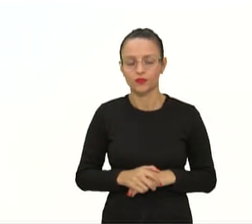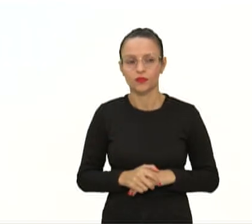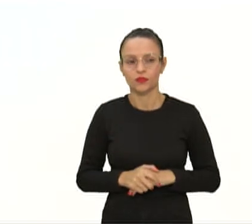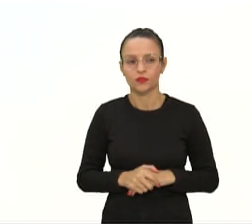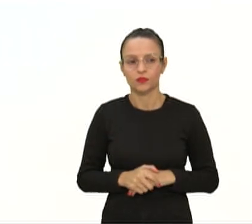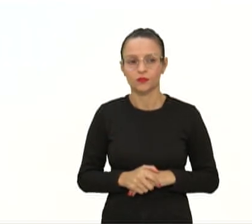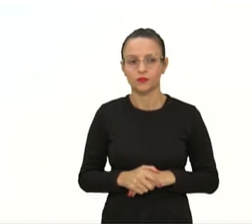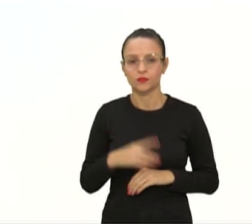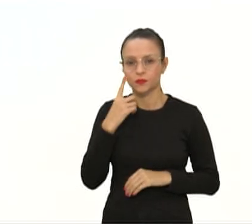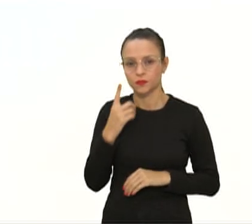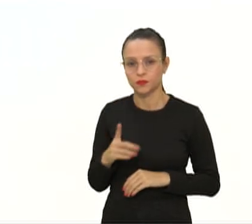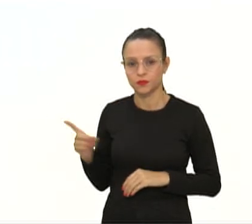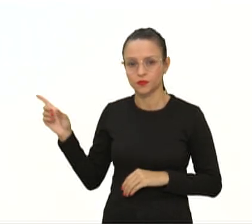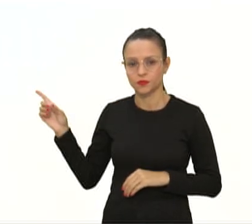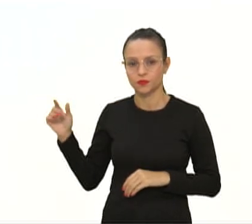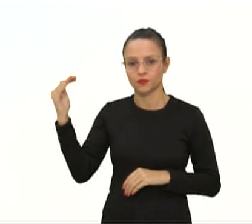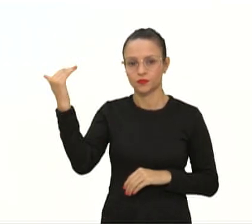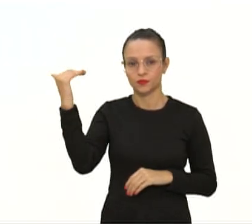Os passos que nós fizemos.